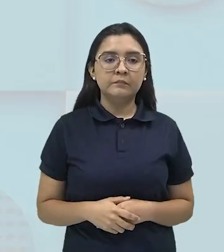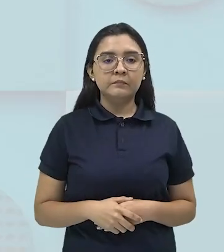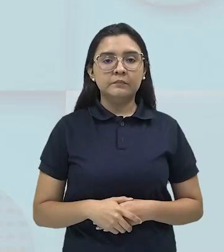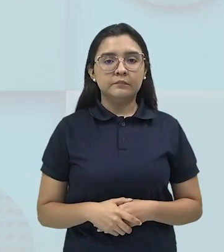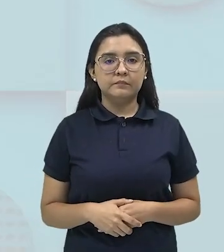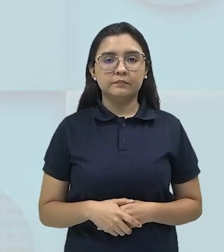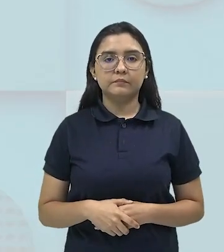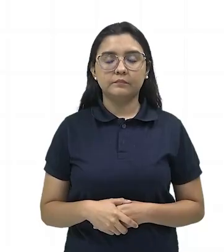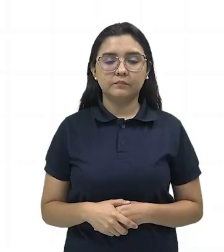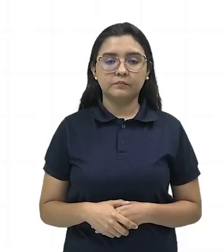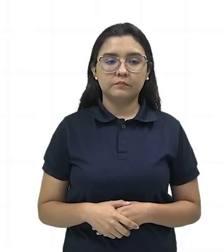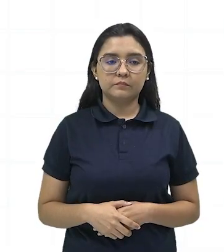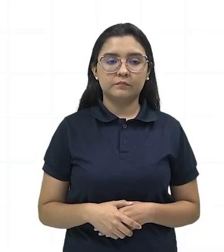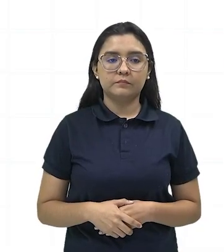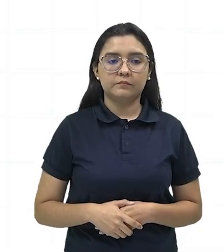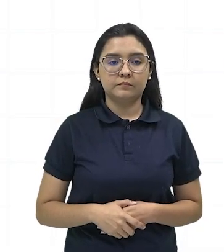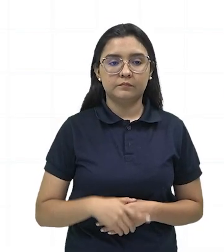hoje.